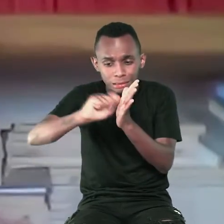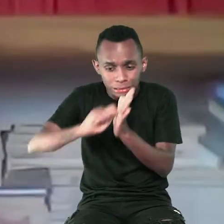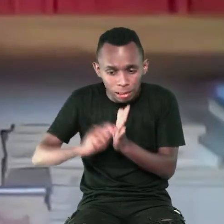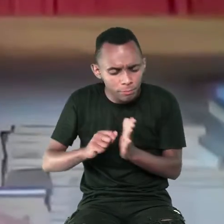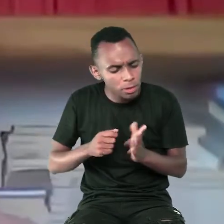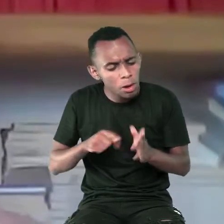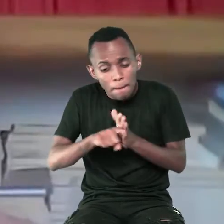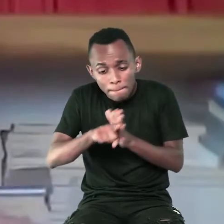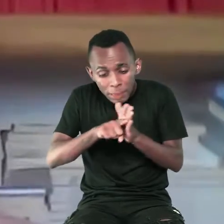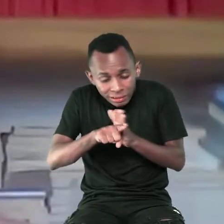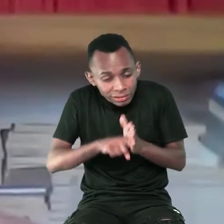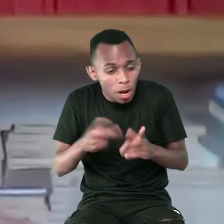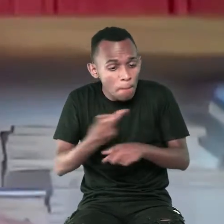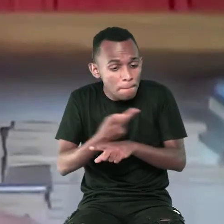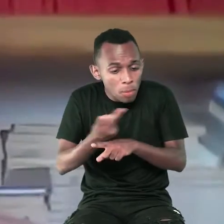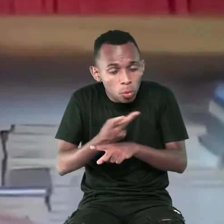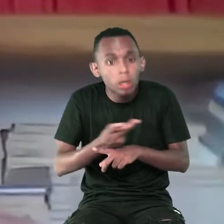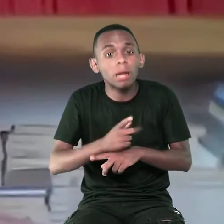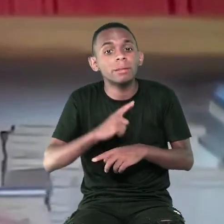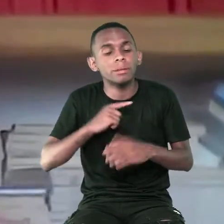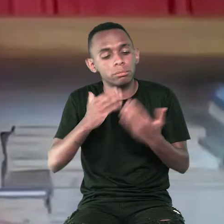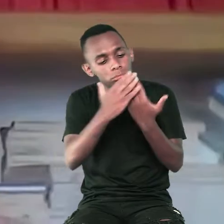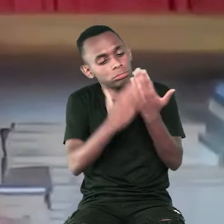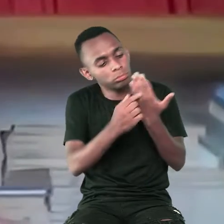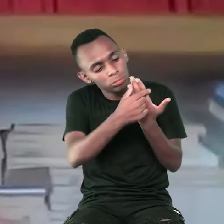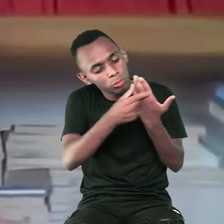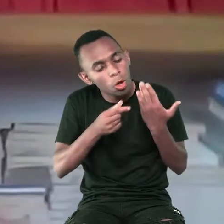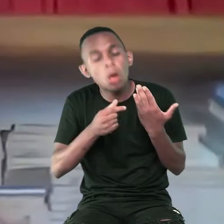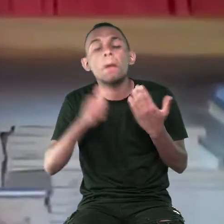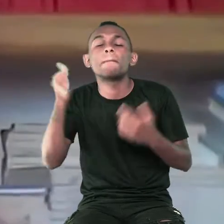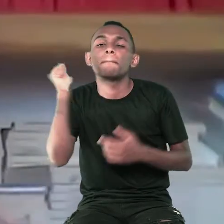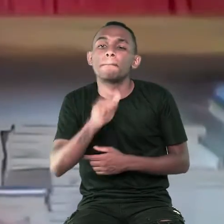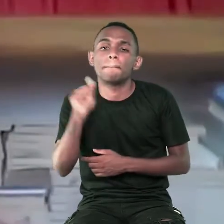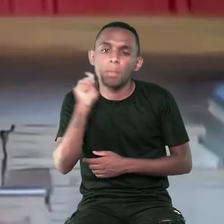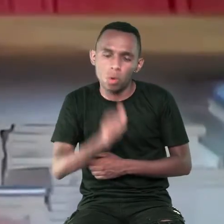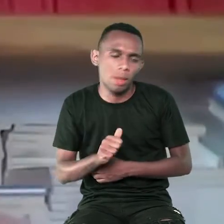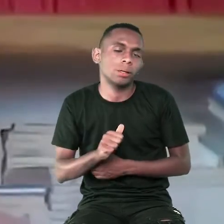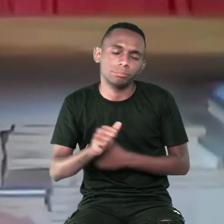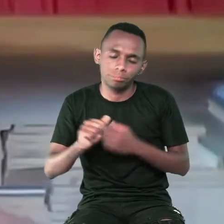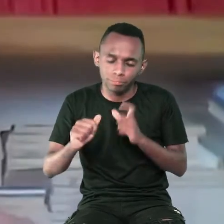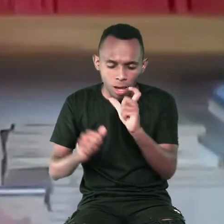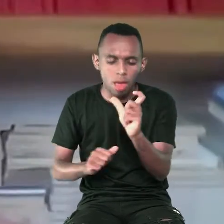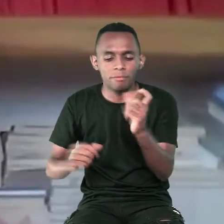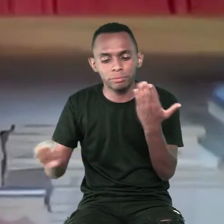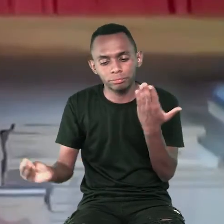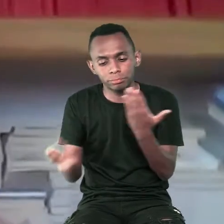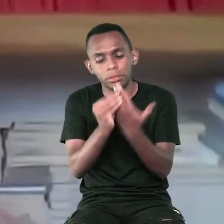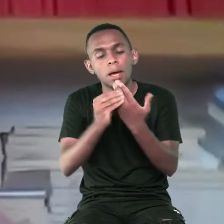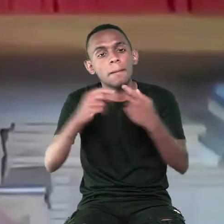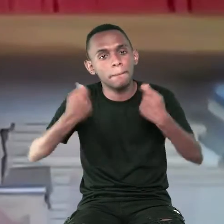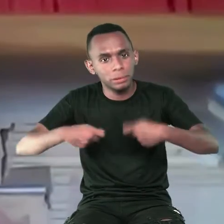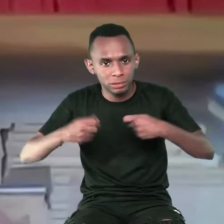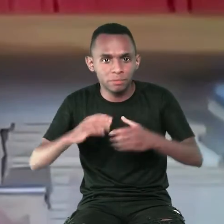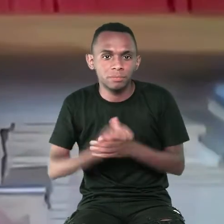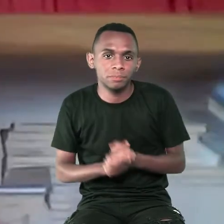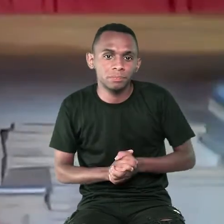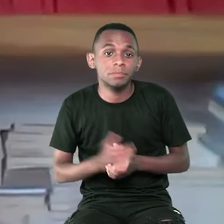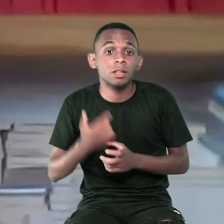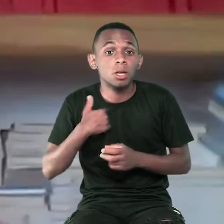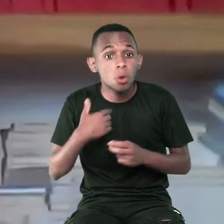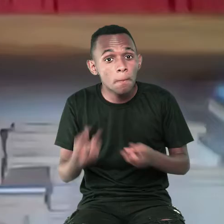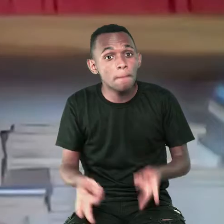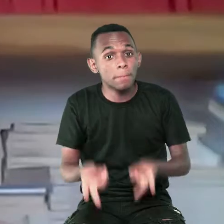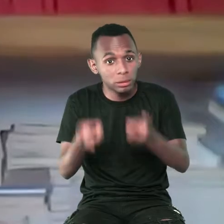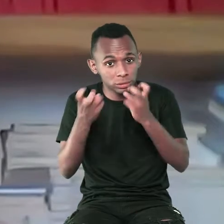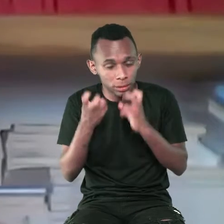por ele, houvesse ali na capa o nome mulher ou mulheres. Então, eu